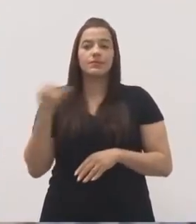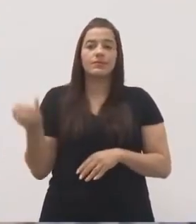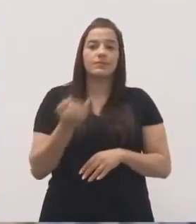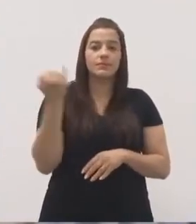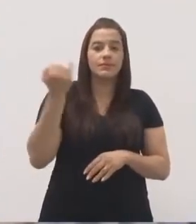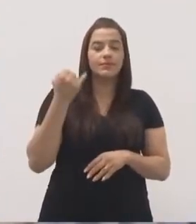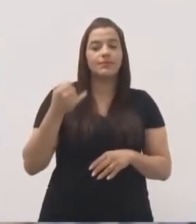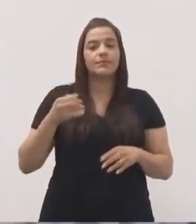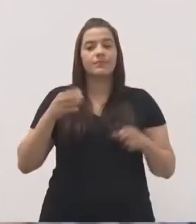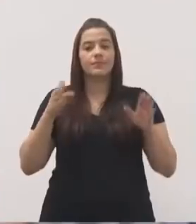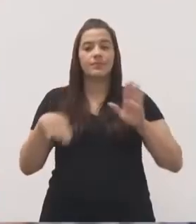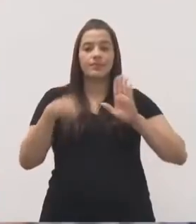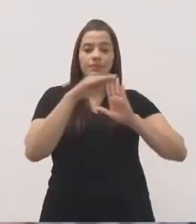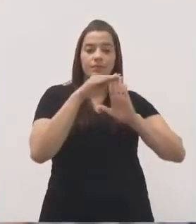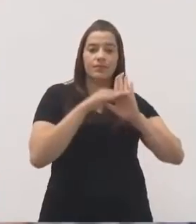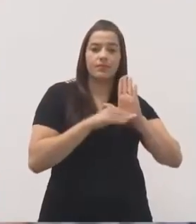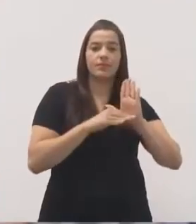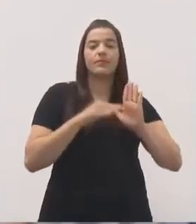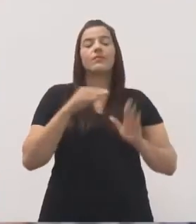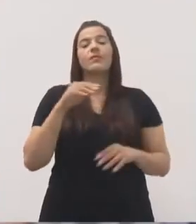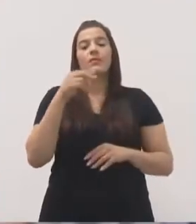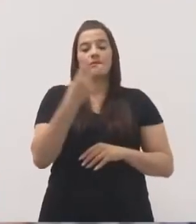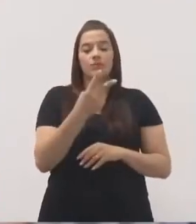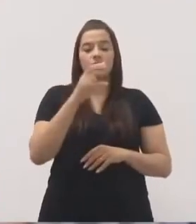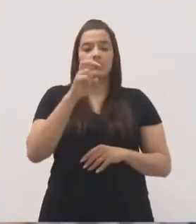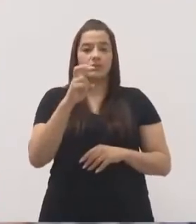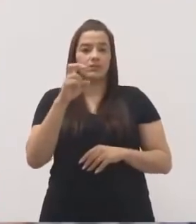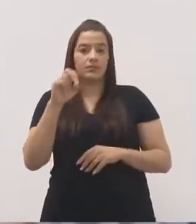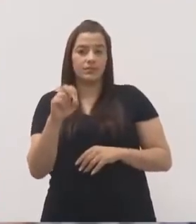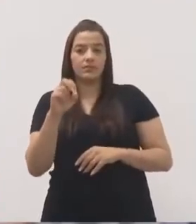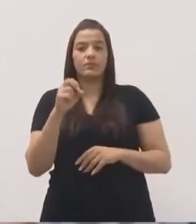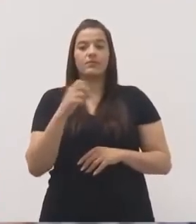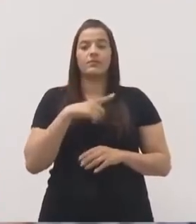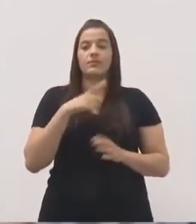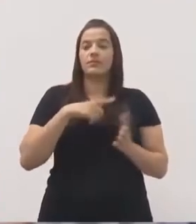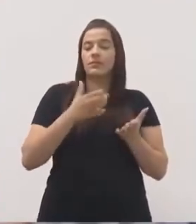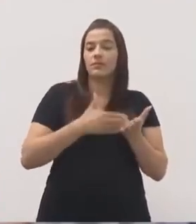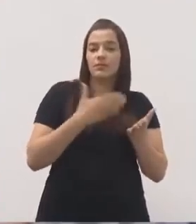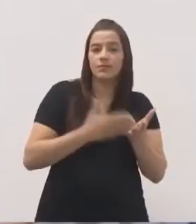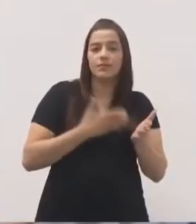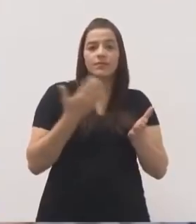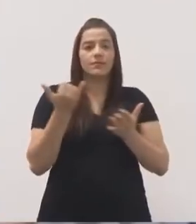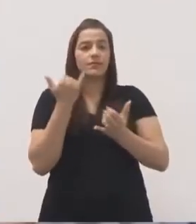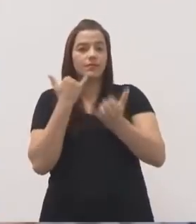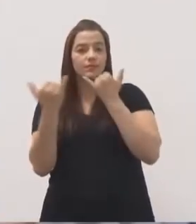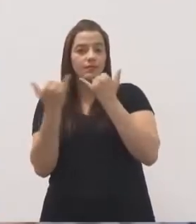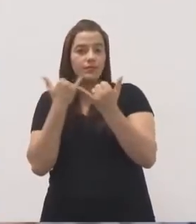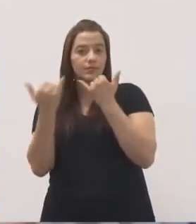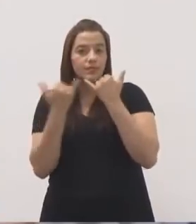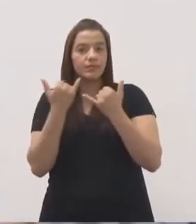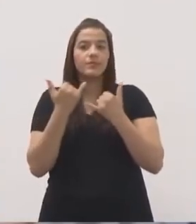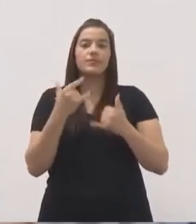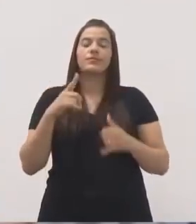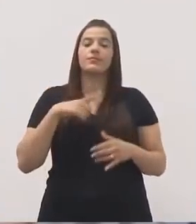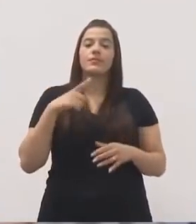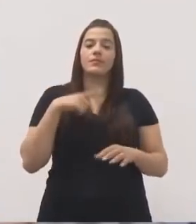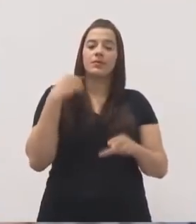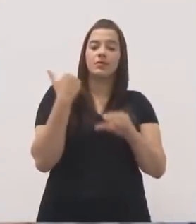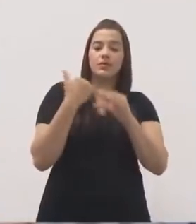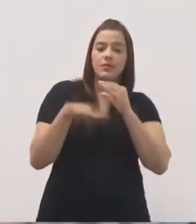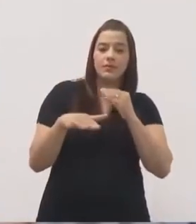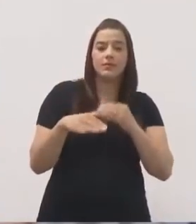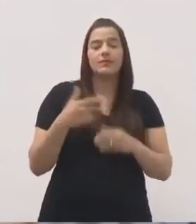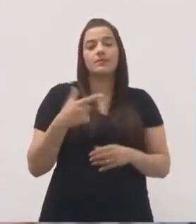portaria número de 250, tá bom? A cartilha e as demais informações, né, vão ser enviadas em breve aí